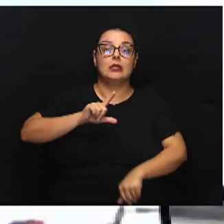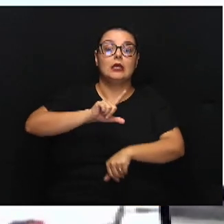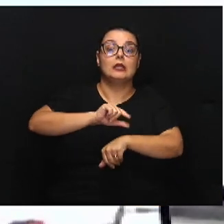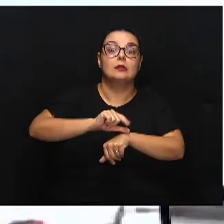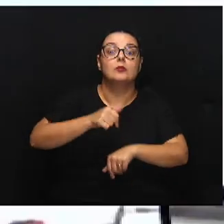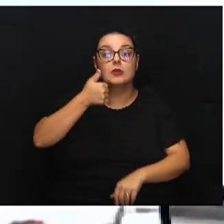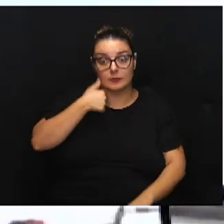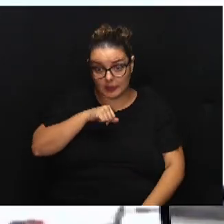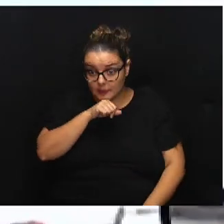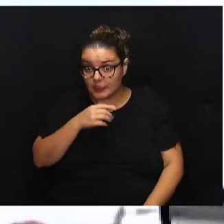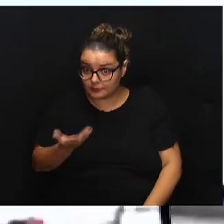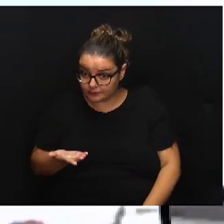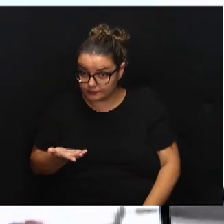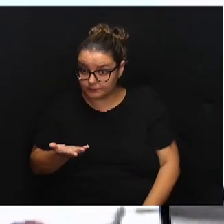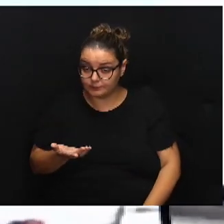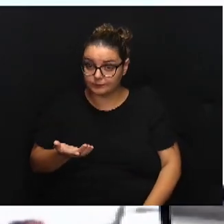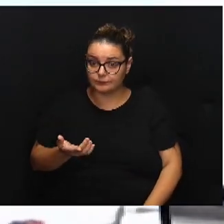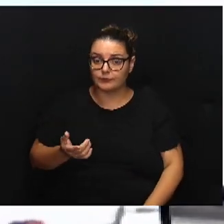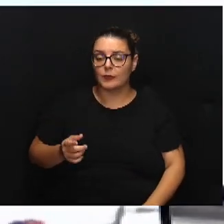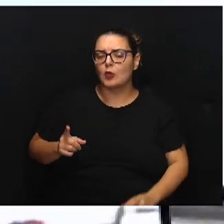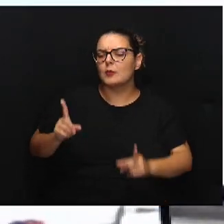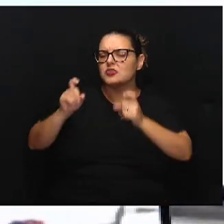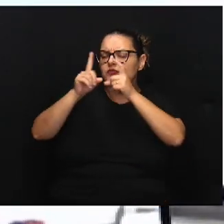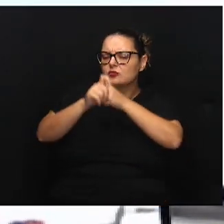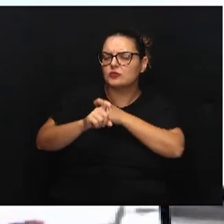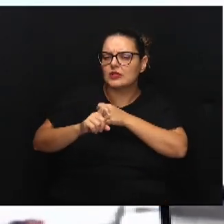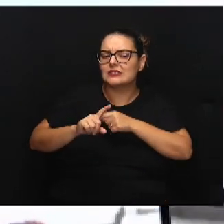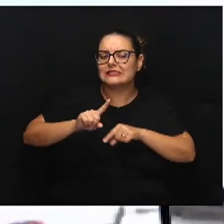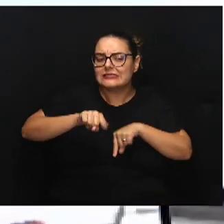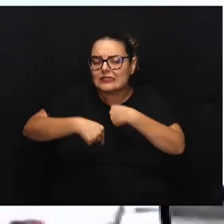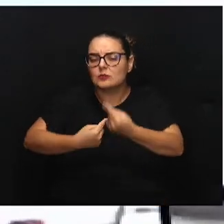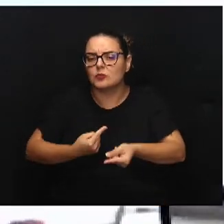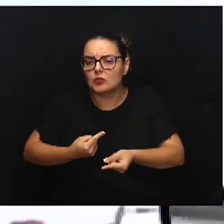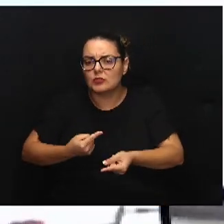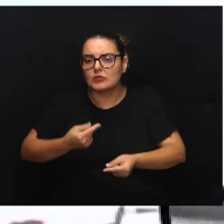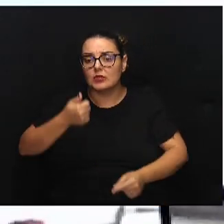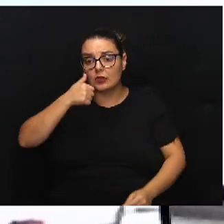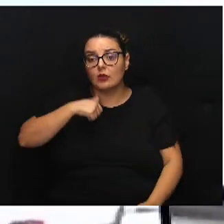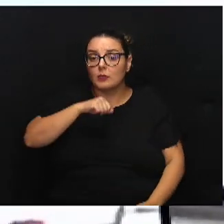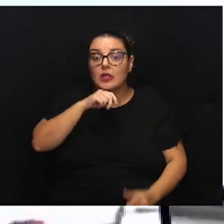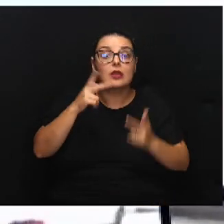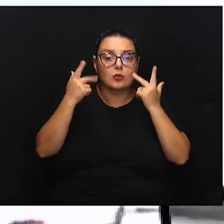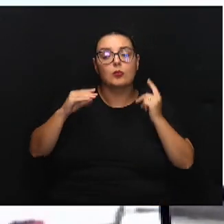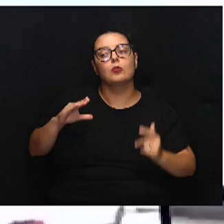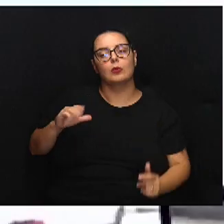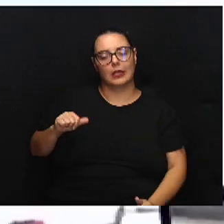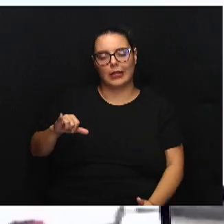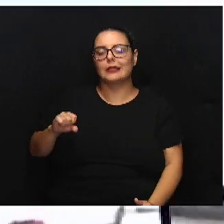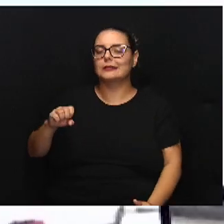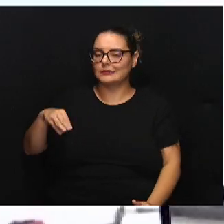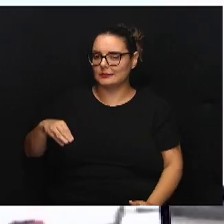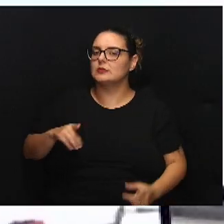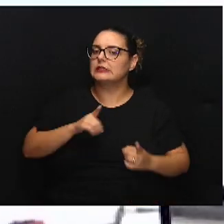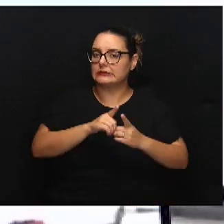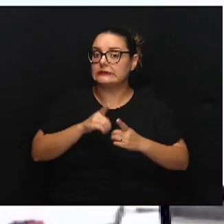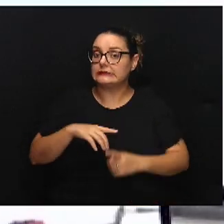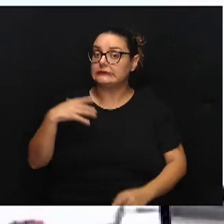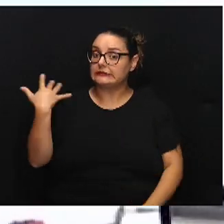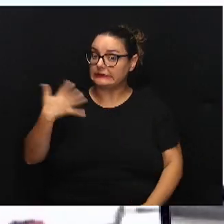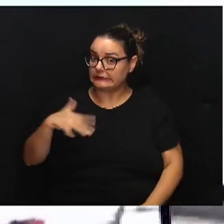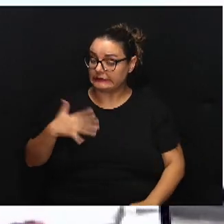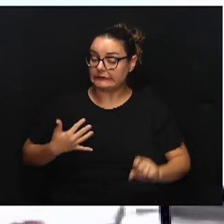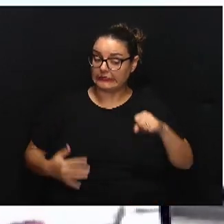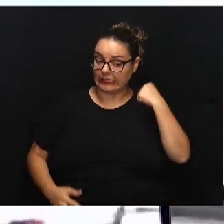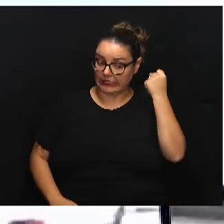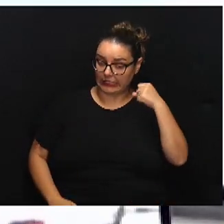mãe. Uma complicação tardia para a mãe, que tem sido muito comum, e o CAISM tem atendido muitos casos bastante graves, é que